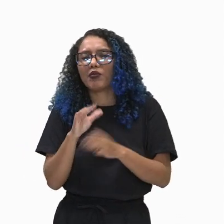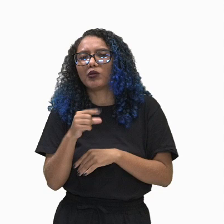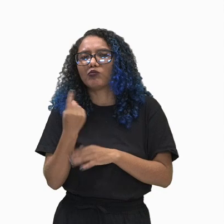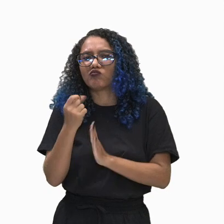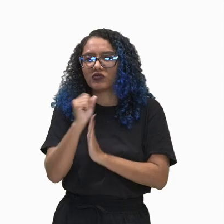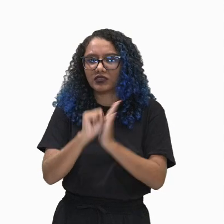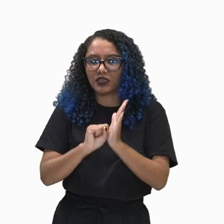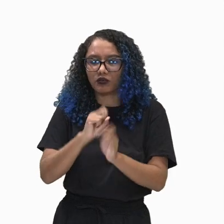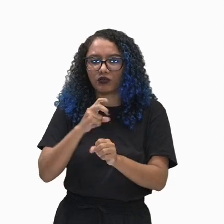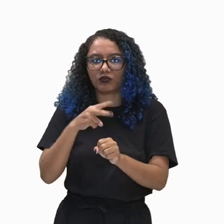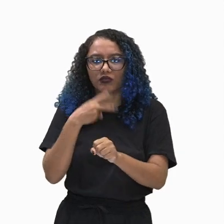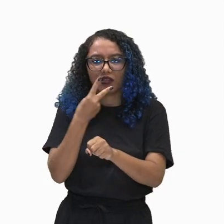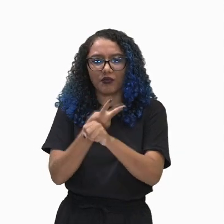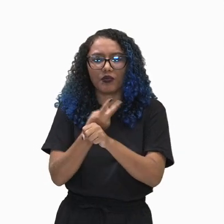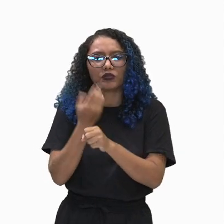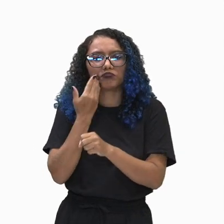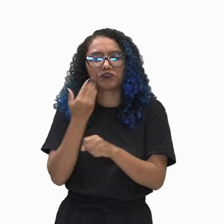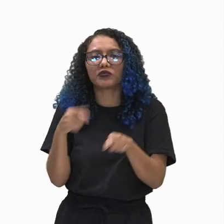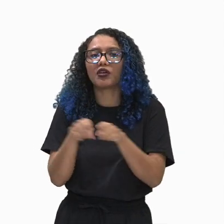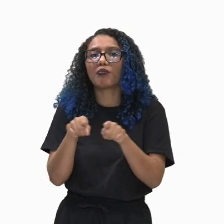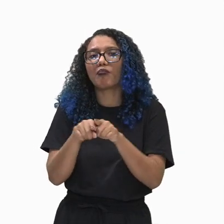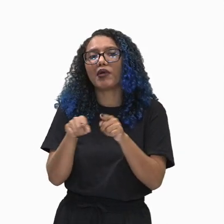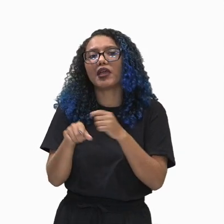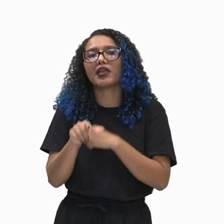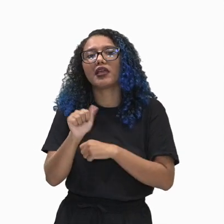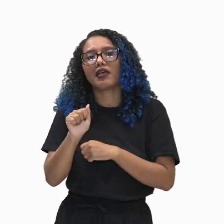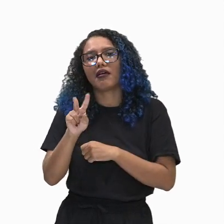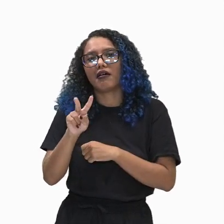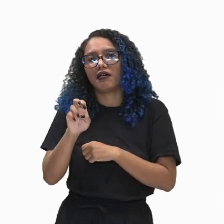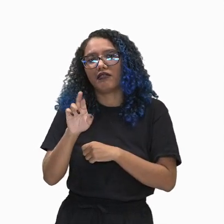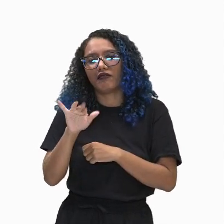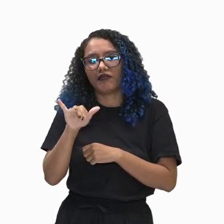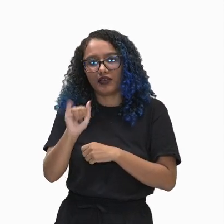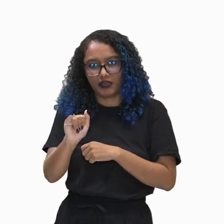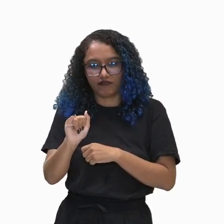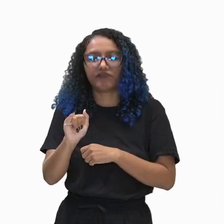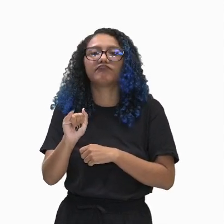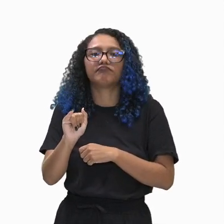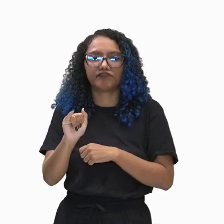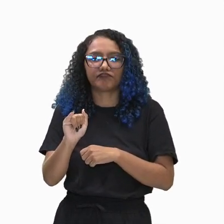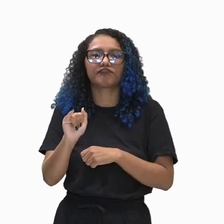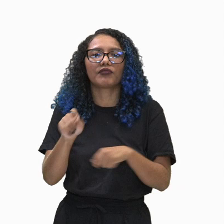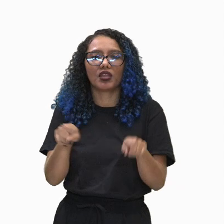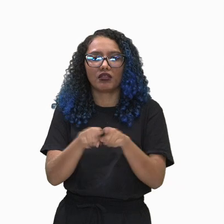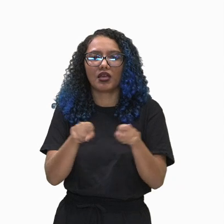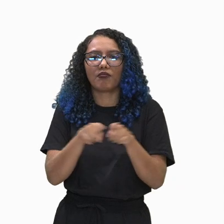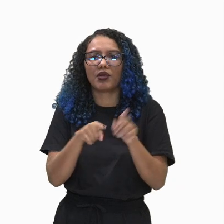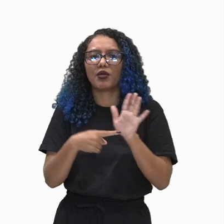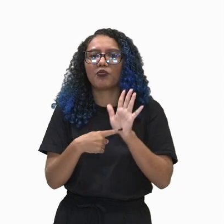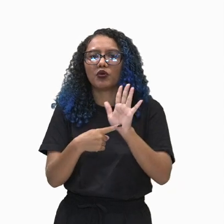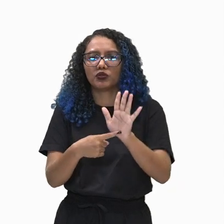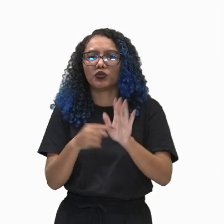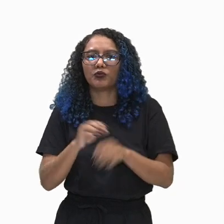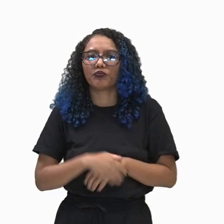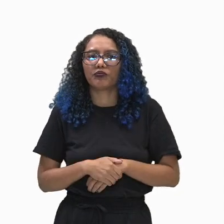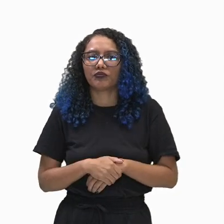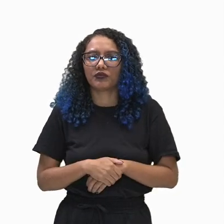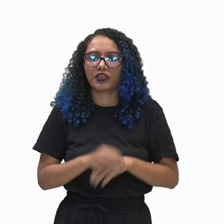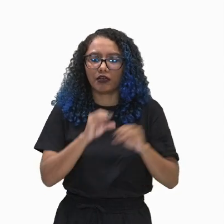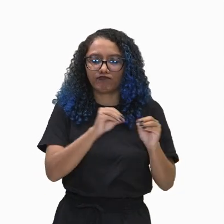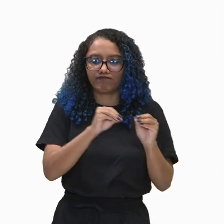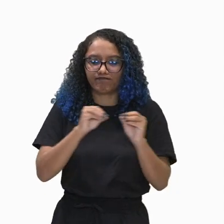depois nós tivemos aí a participação do Avery, né? O Avery, que mostrou que a transferência